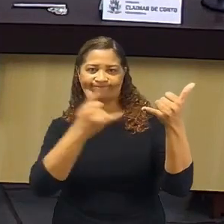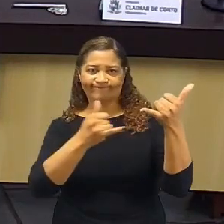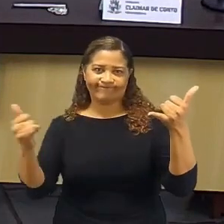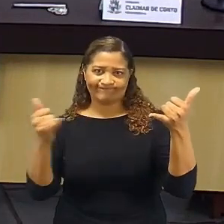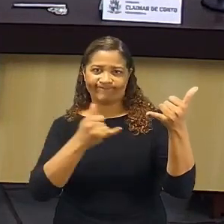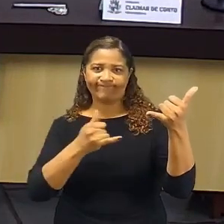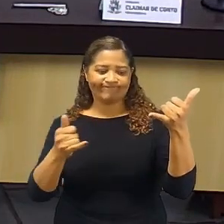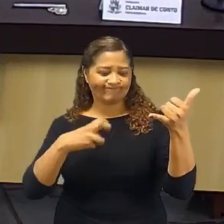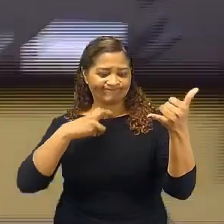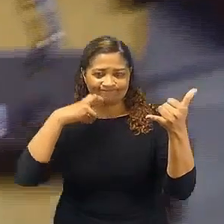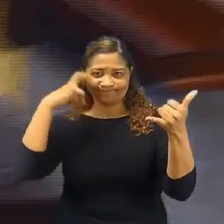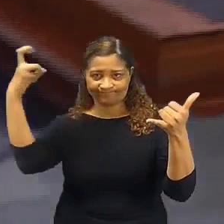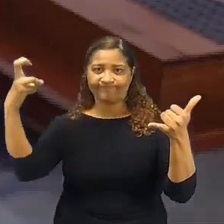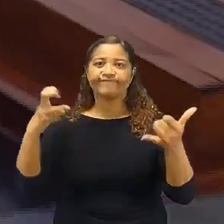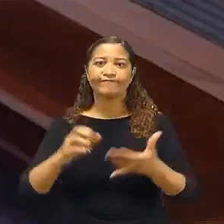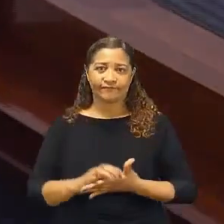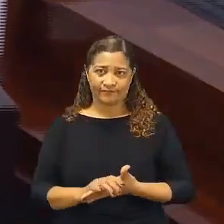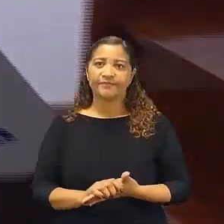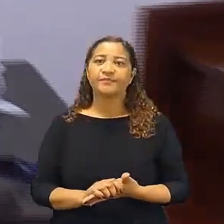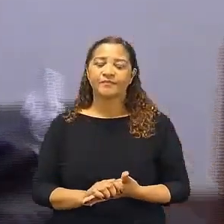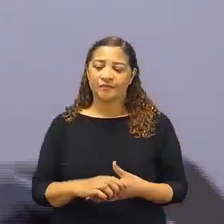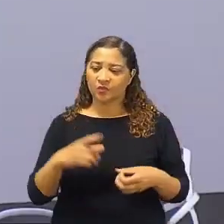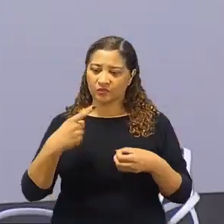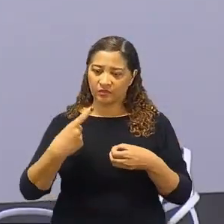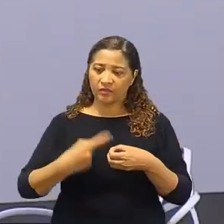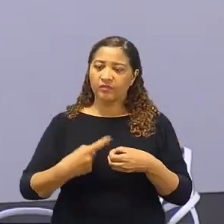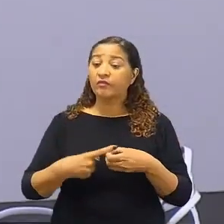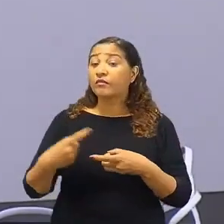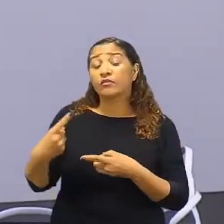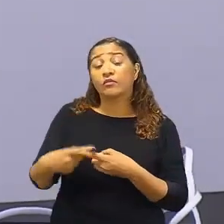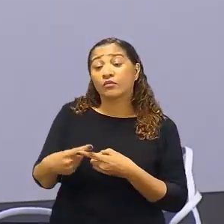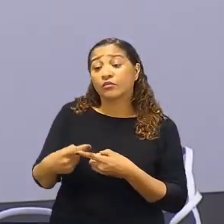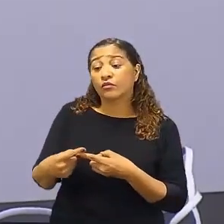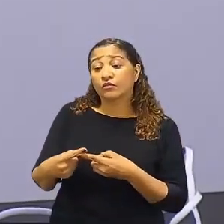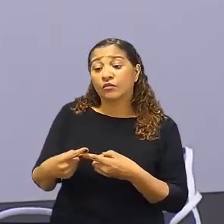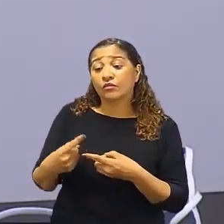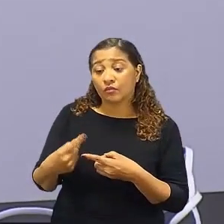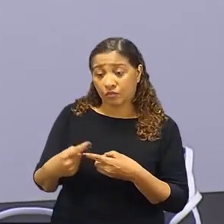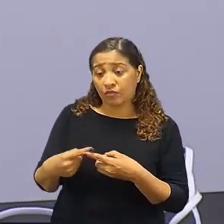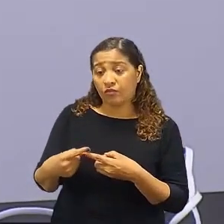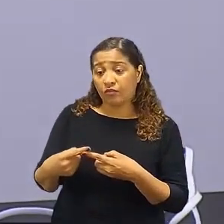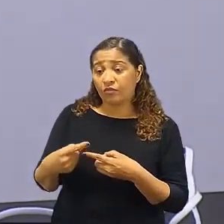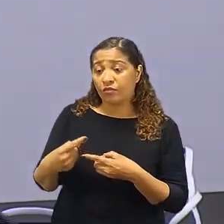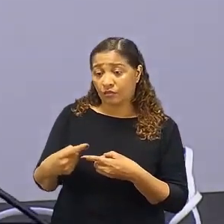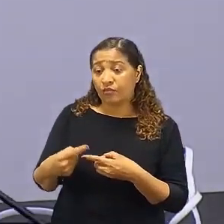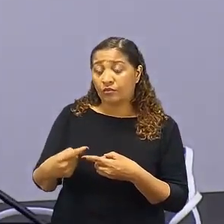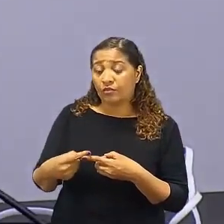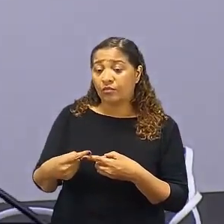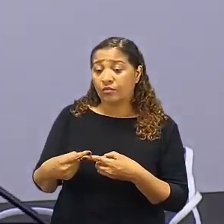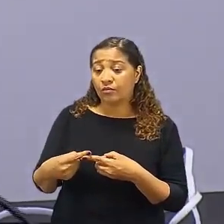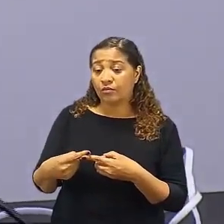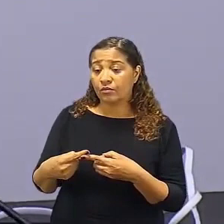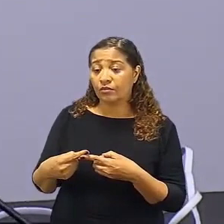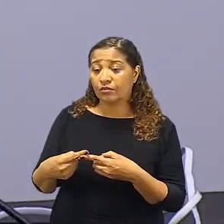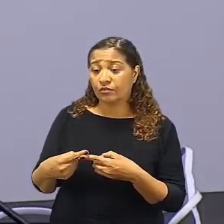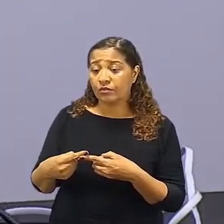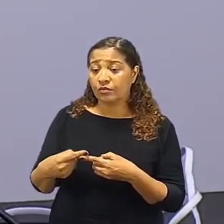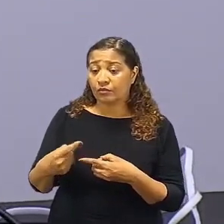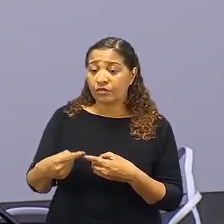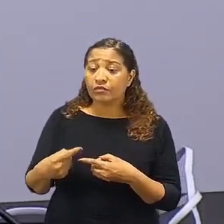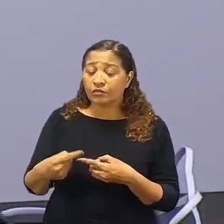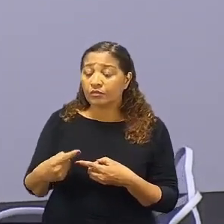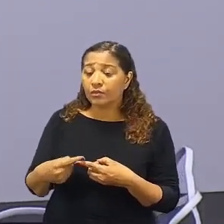fiação aqui na cidade. Sem falar, como bem falou o promotor, levando em